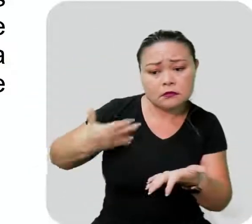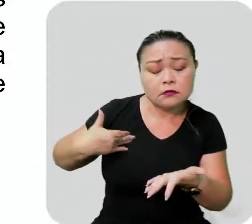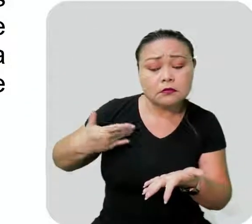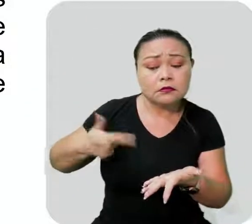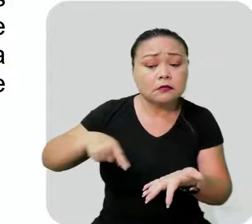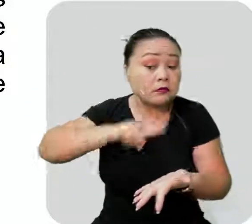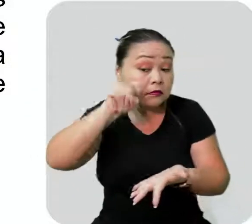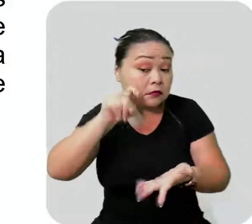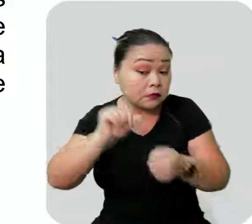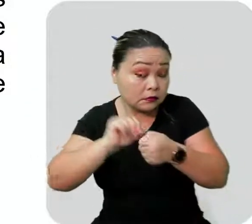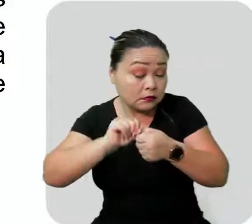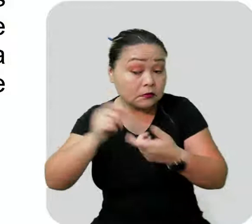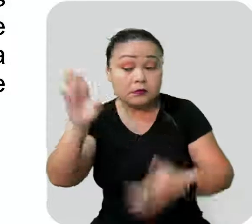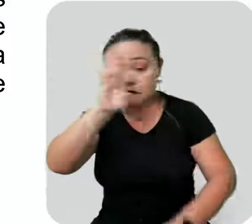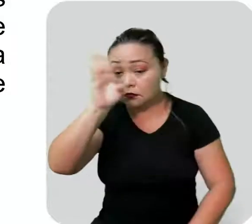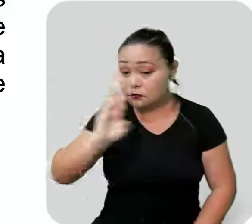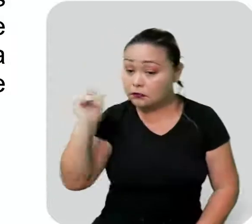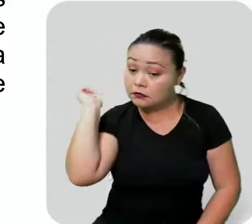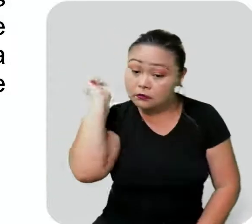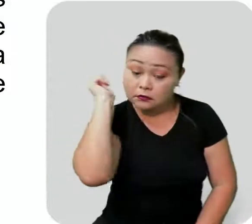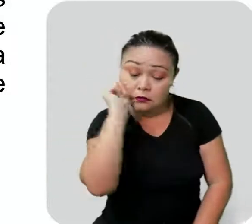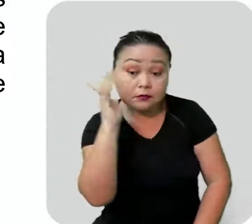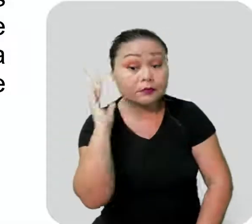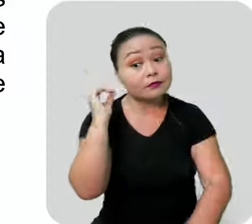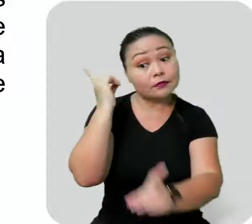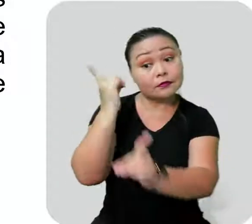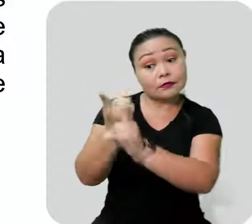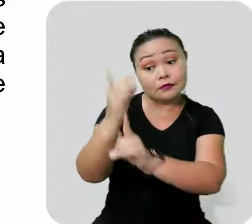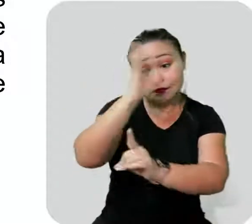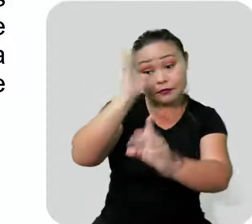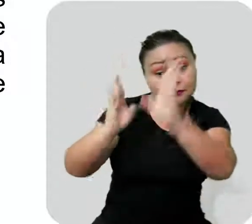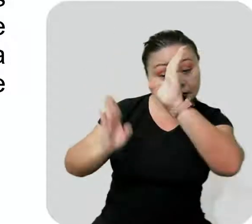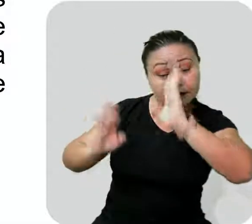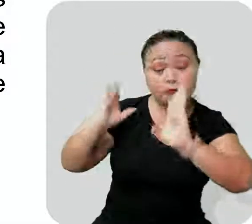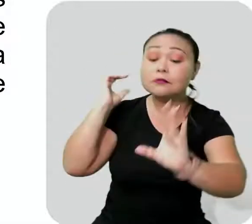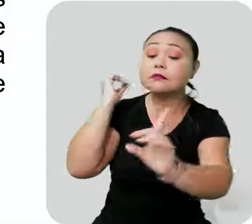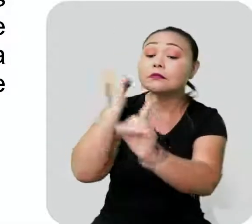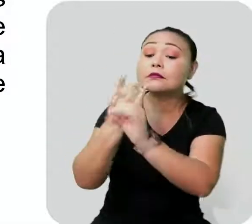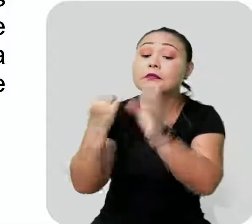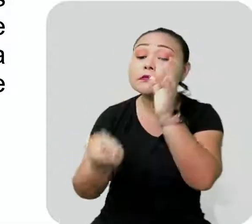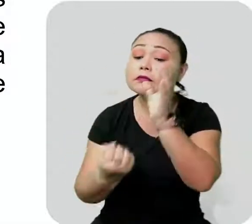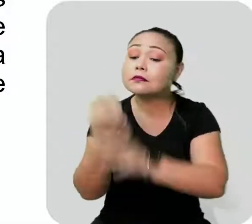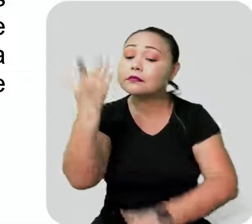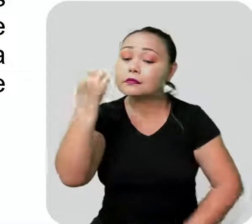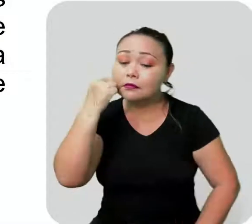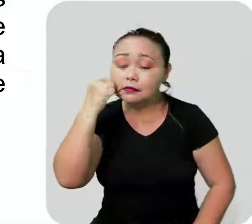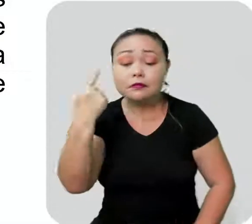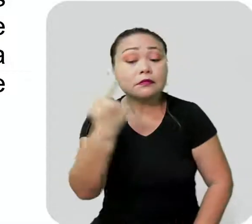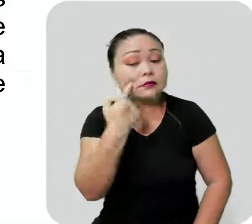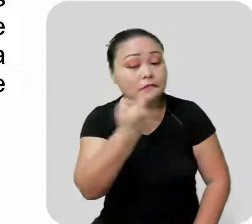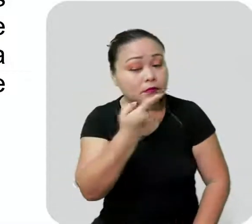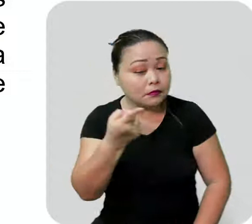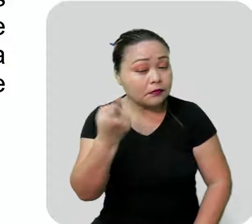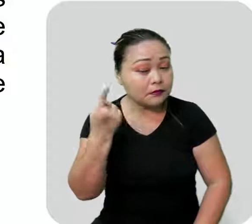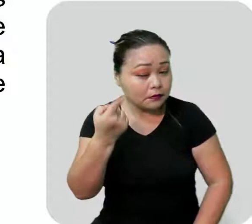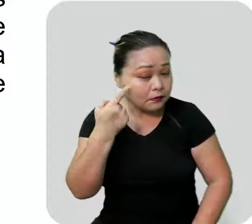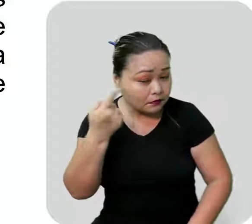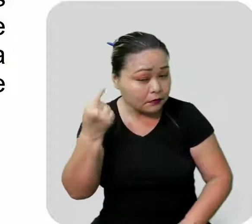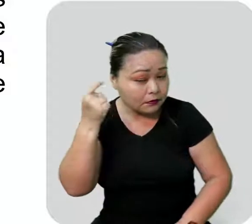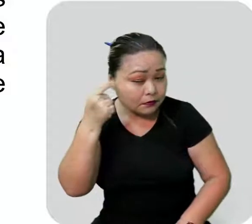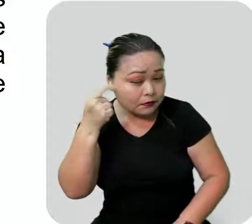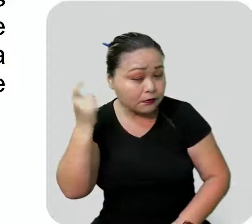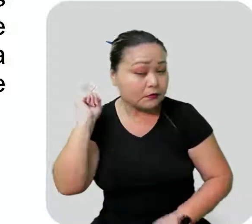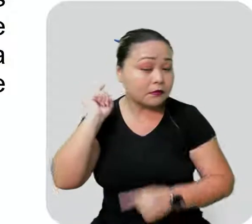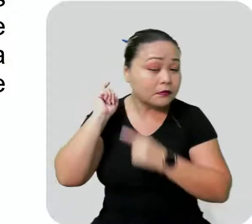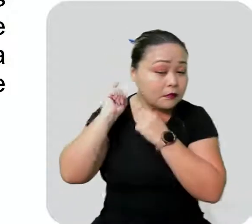será que o Brasil foi conquistado ou foi descoberto o que tu acha como deixar essa pulga na orelha